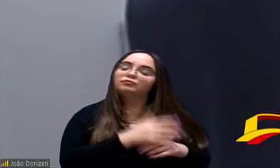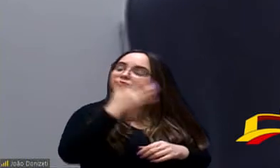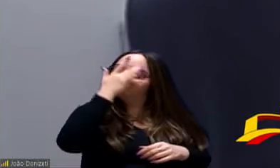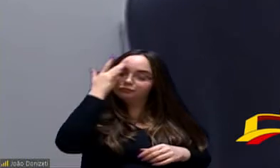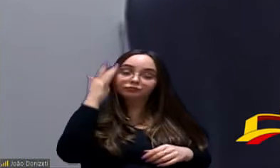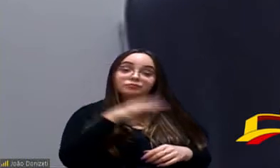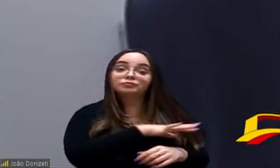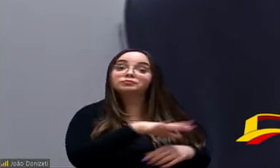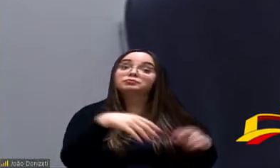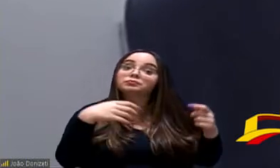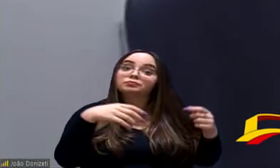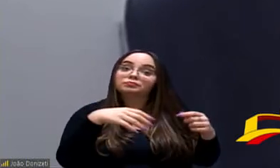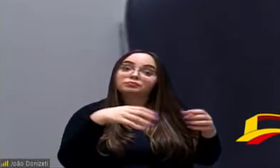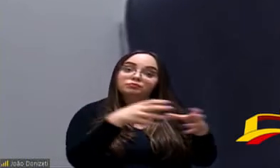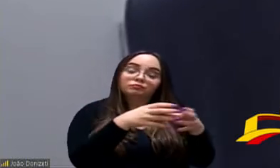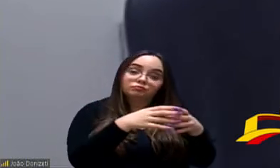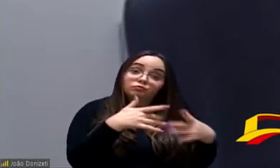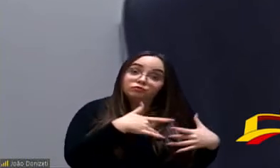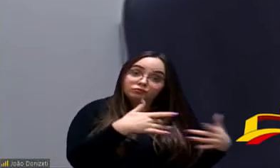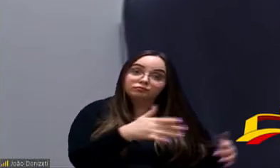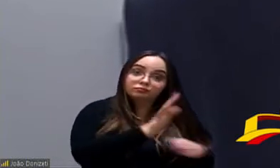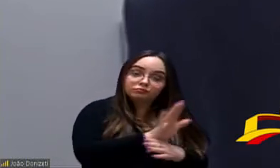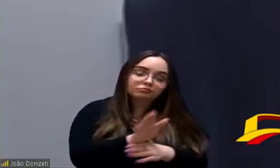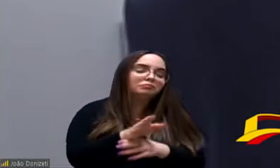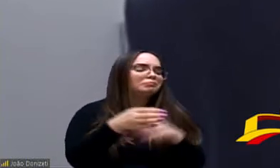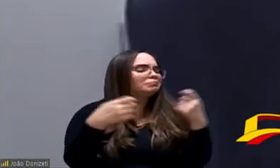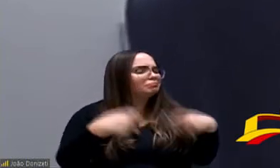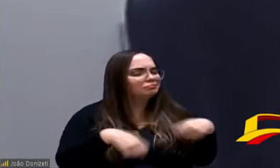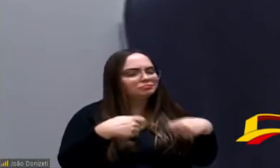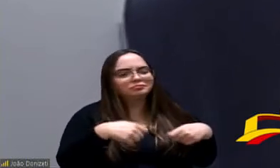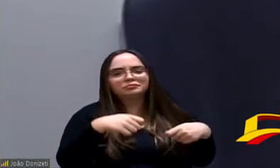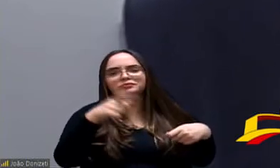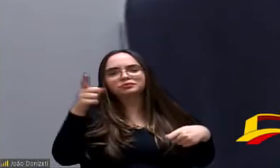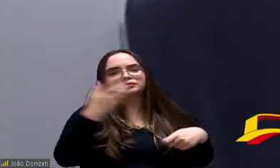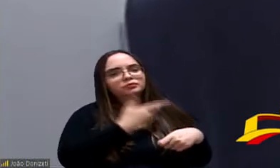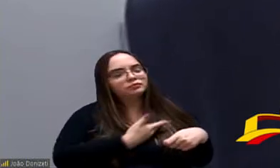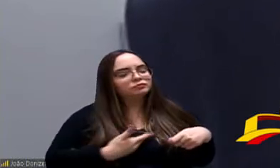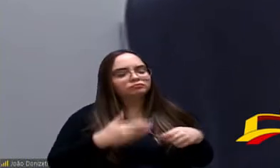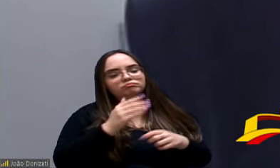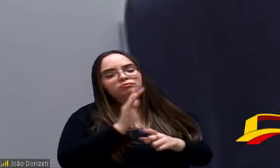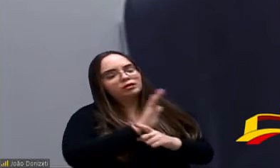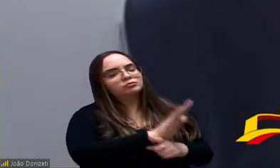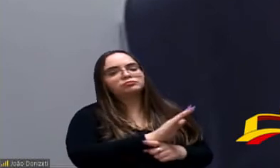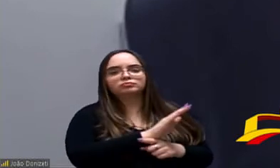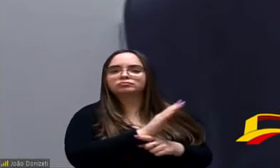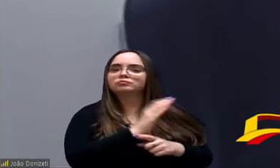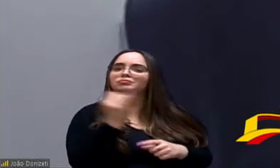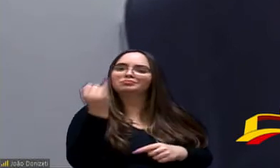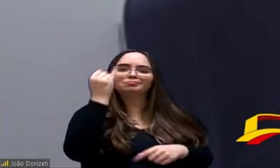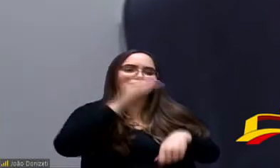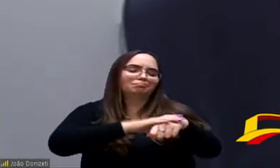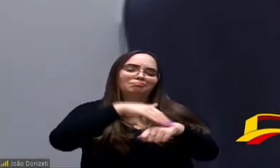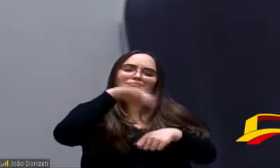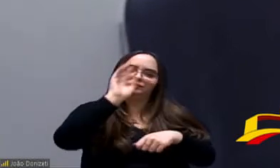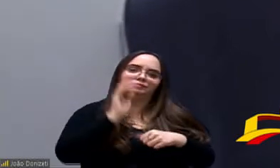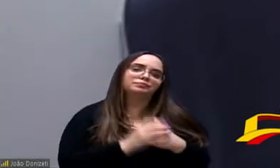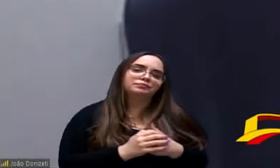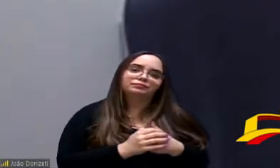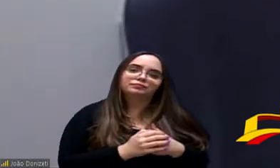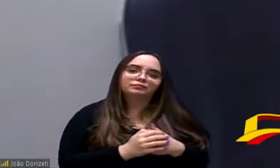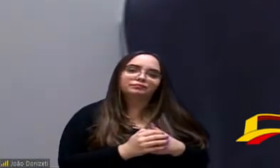ser valorizadas e muito pelo poder público e colocadas como uma das colunas da política